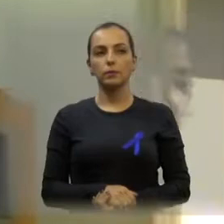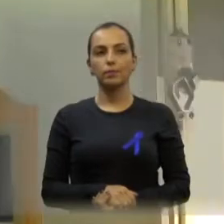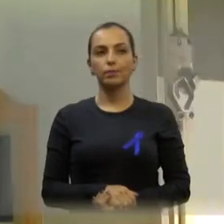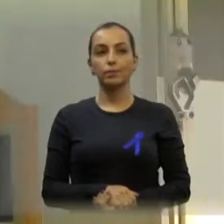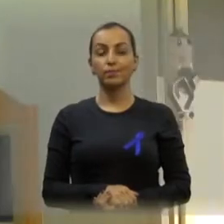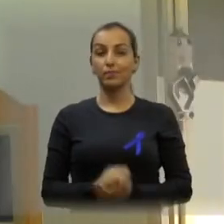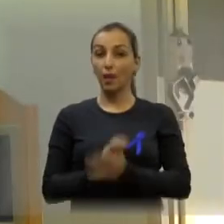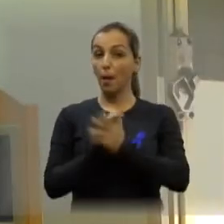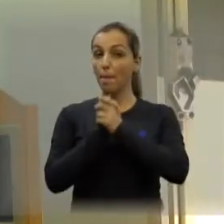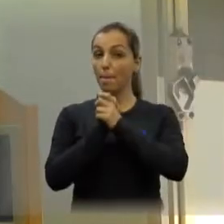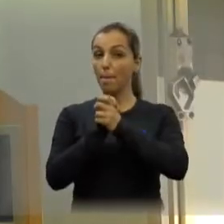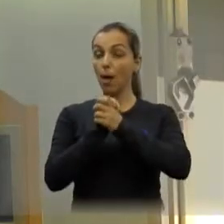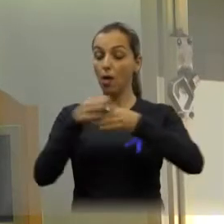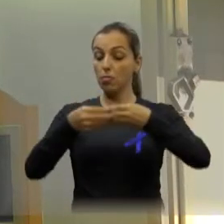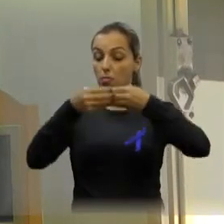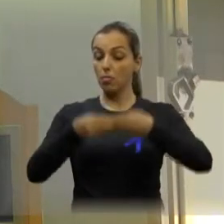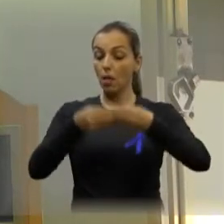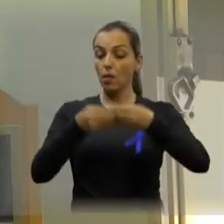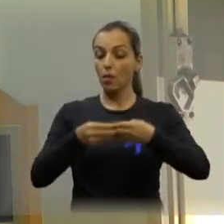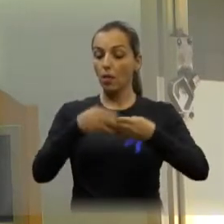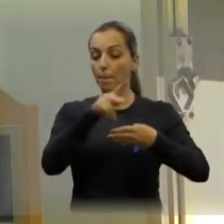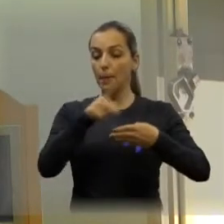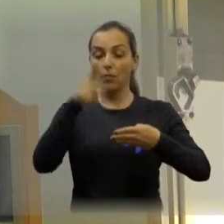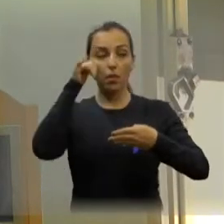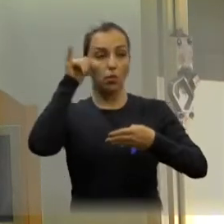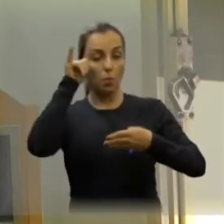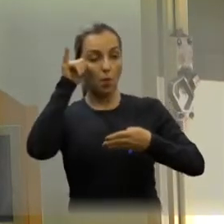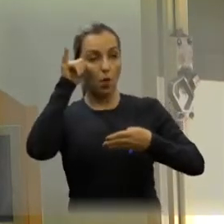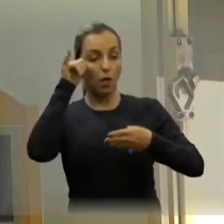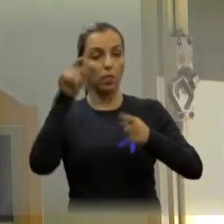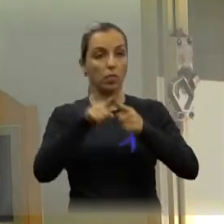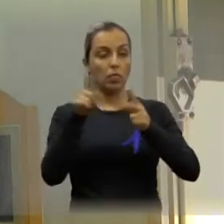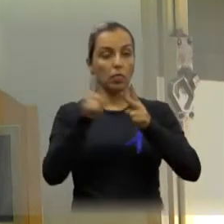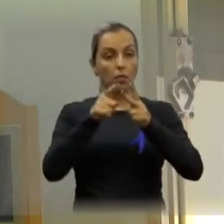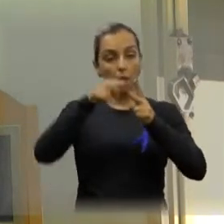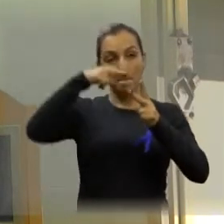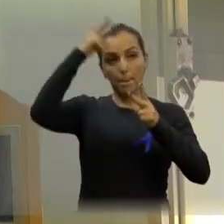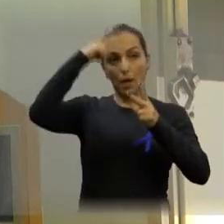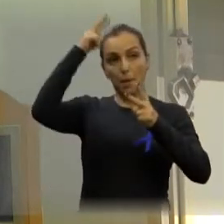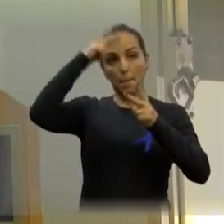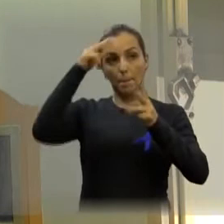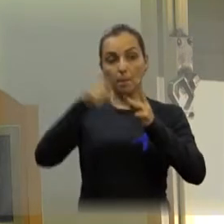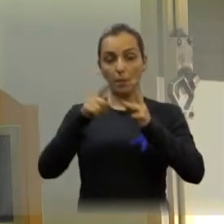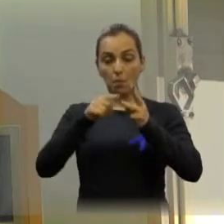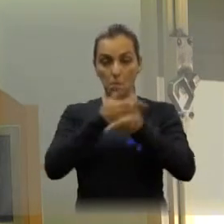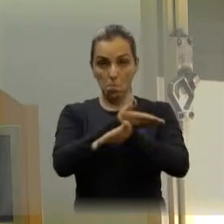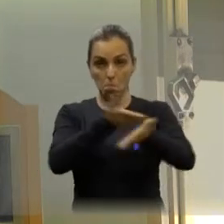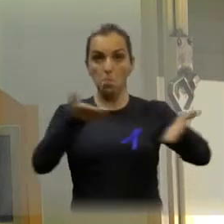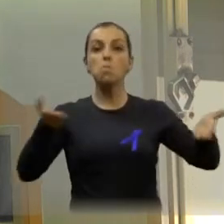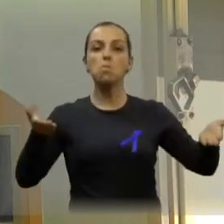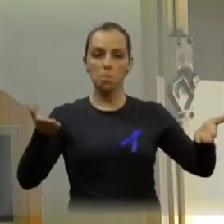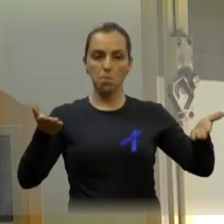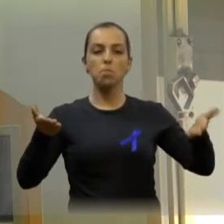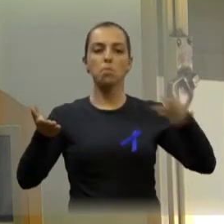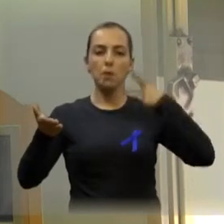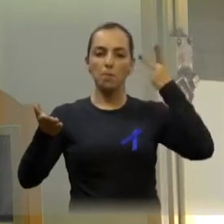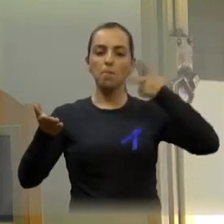Eu queria saudar o presidente Boi, Rafael De Angeli, secretário. Boa tarde a todos, meus